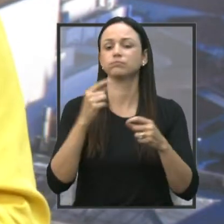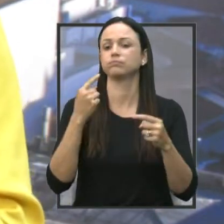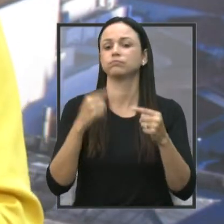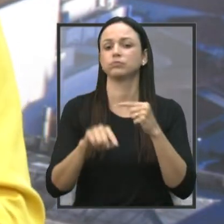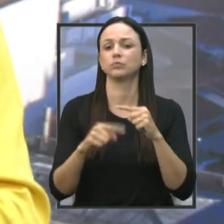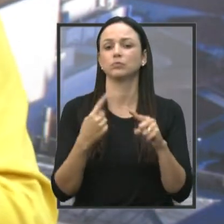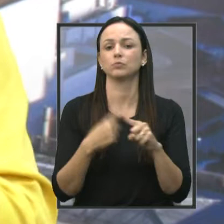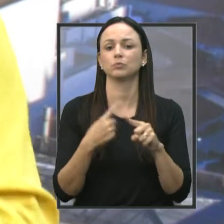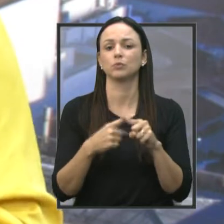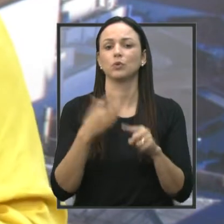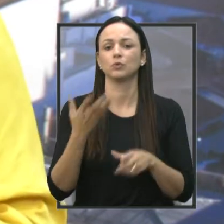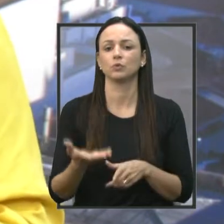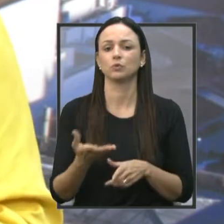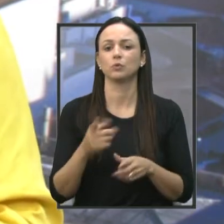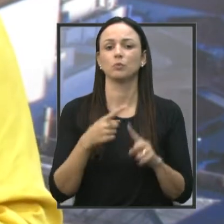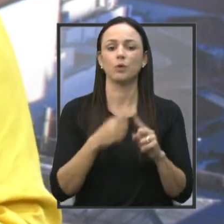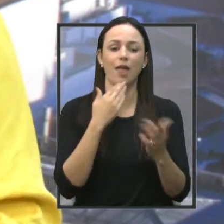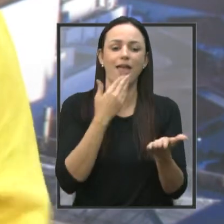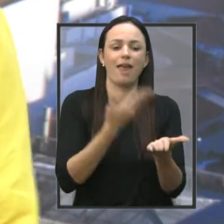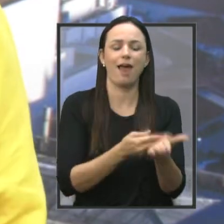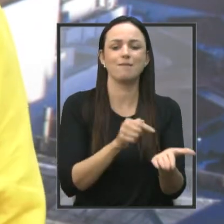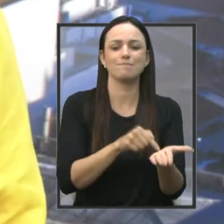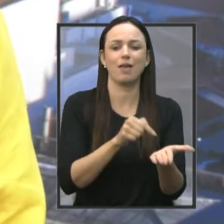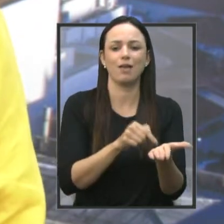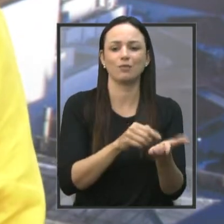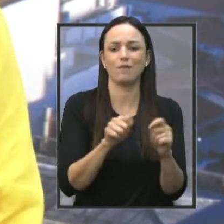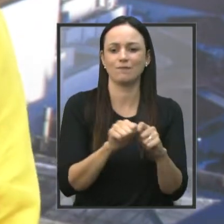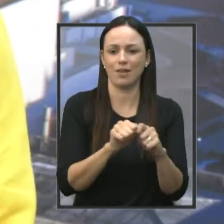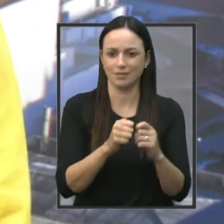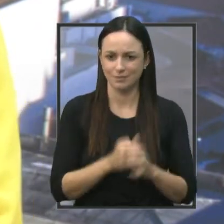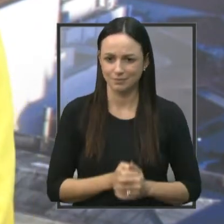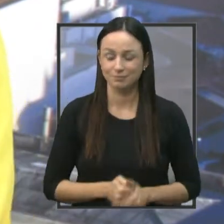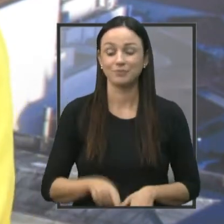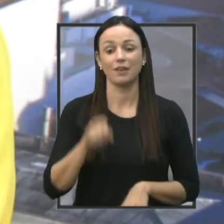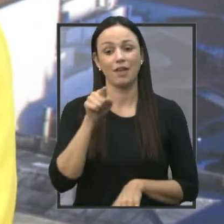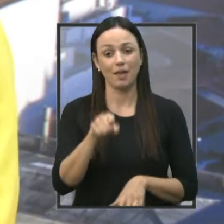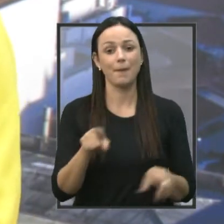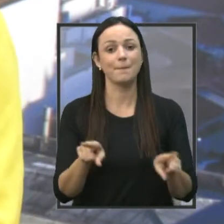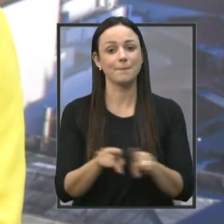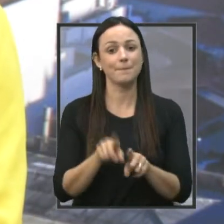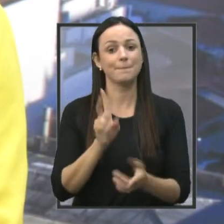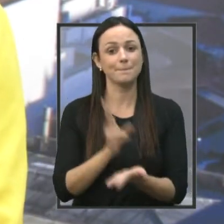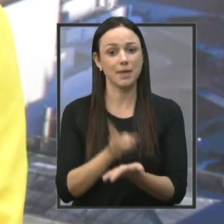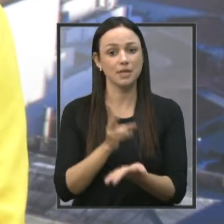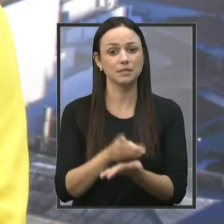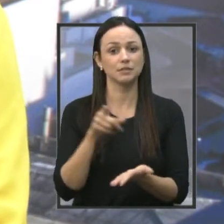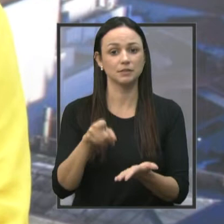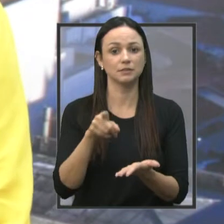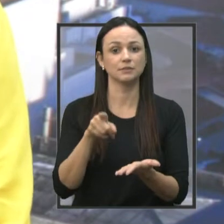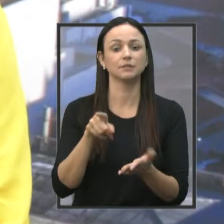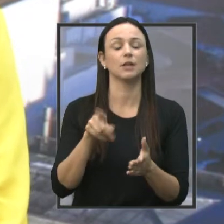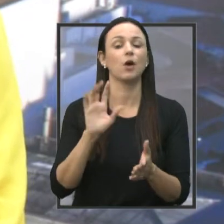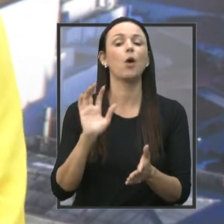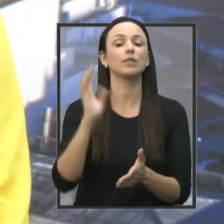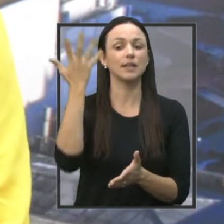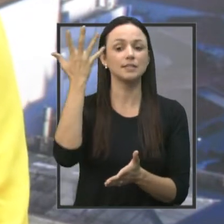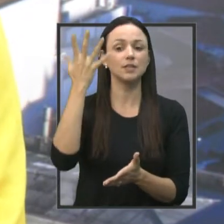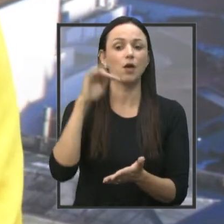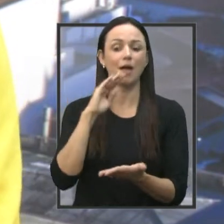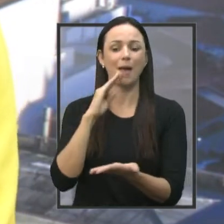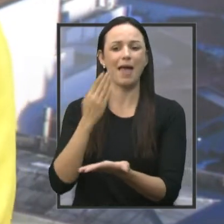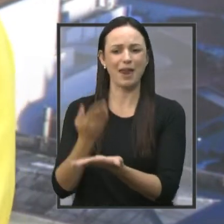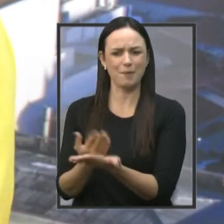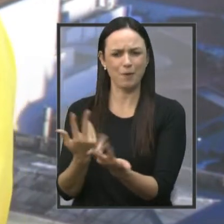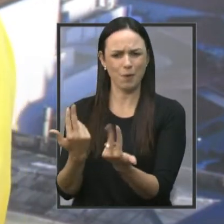modo que o requerimento foi feito. E isso mesmo aconteceu nesse requerimento elaborado para a instauração da